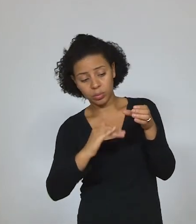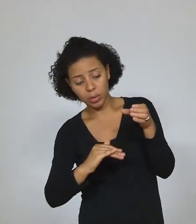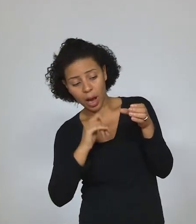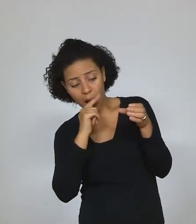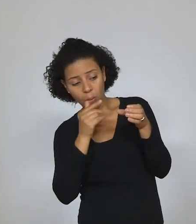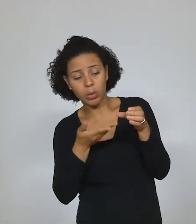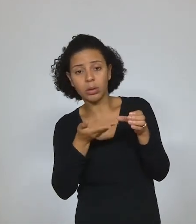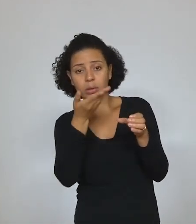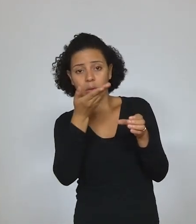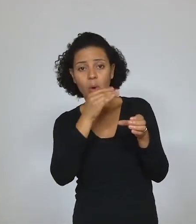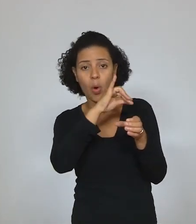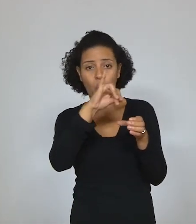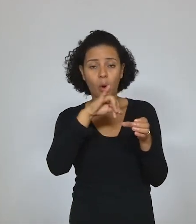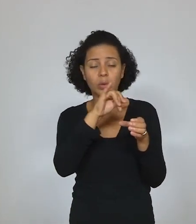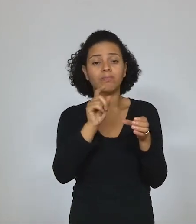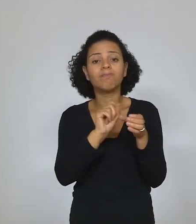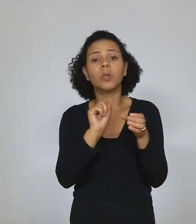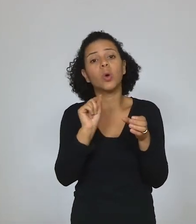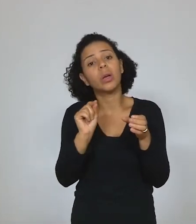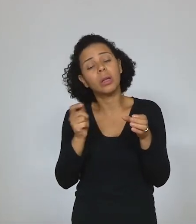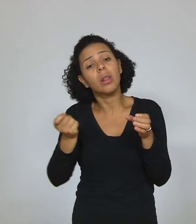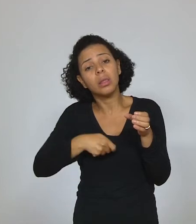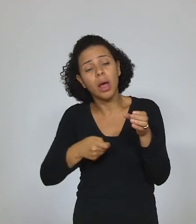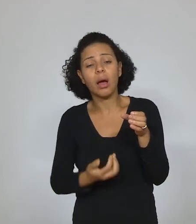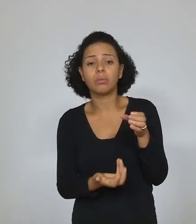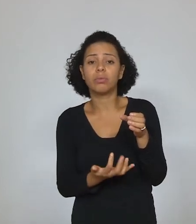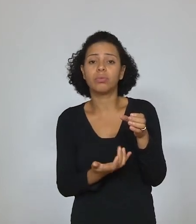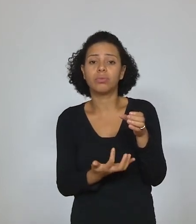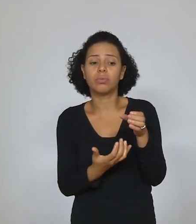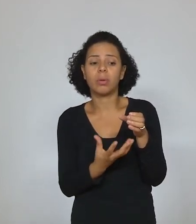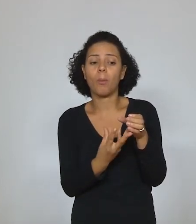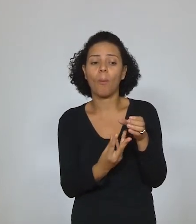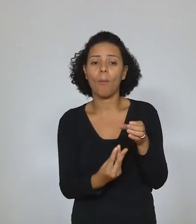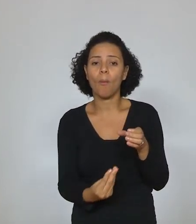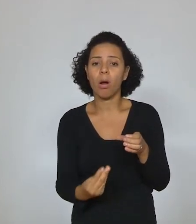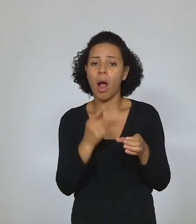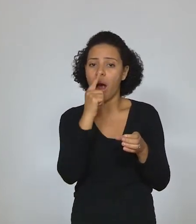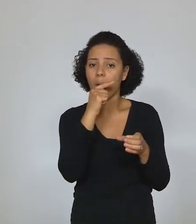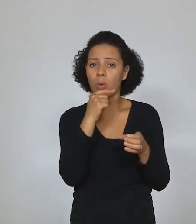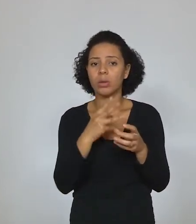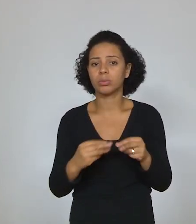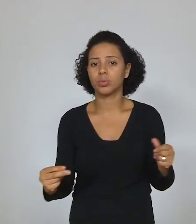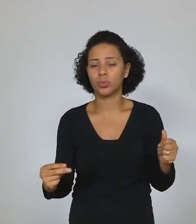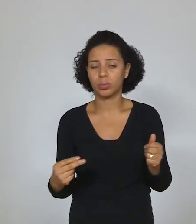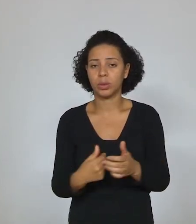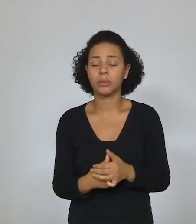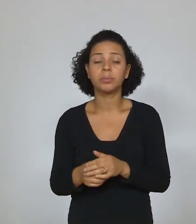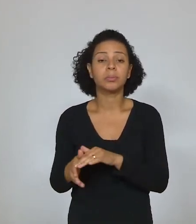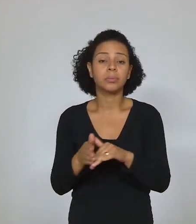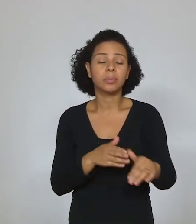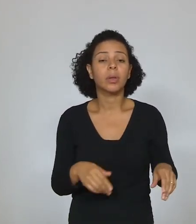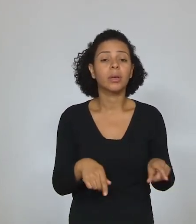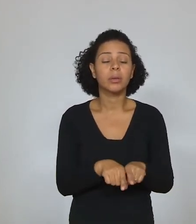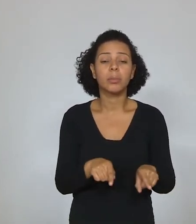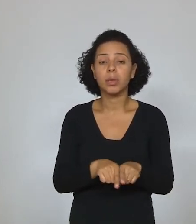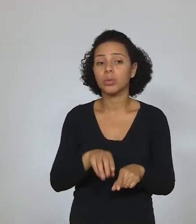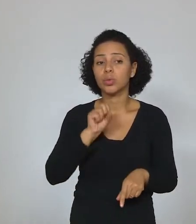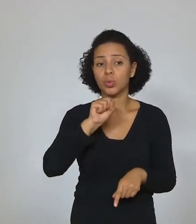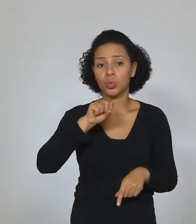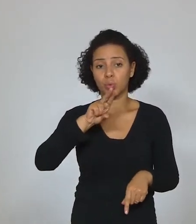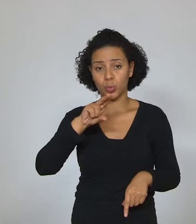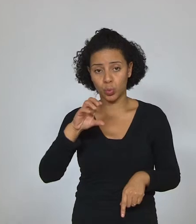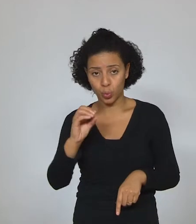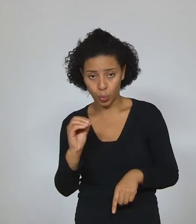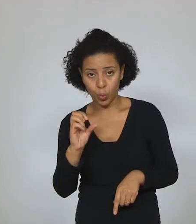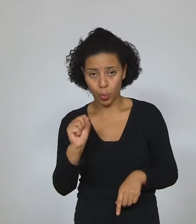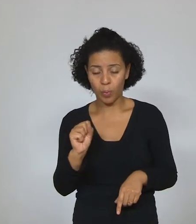destilação. E para preparar aquele suco de maracujá sem o bagaço, como fazer?